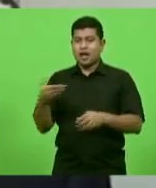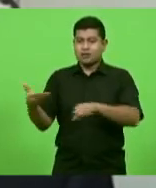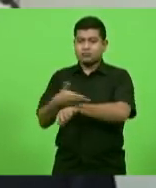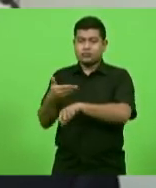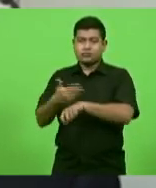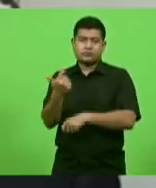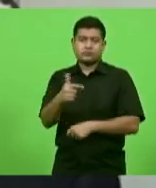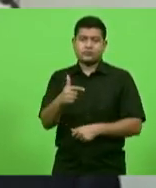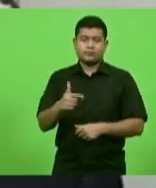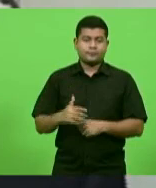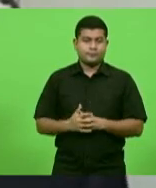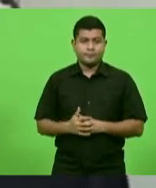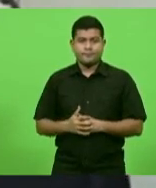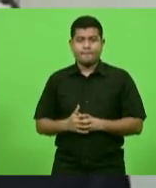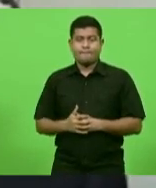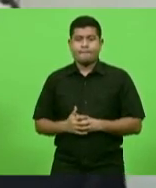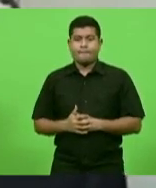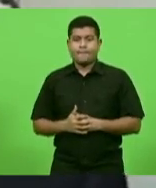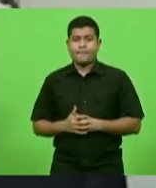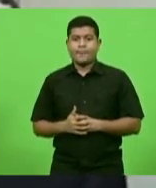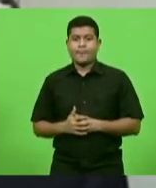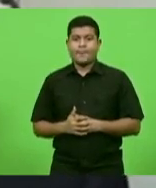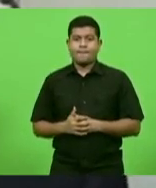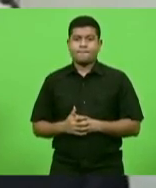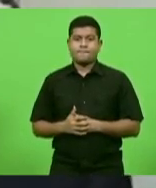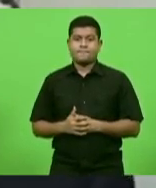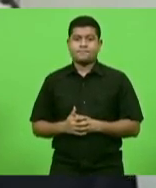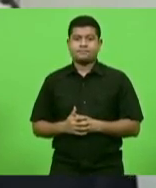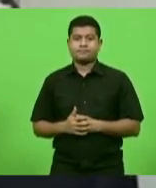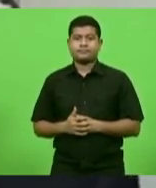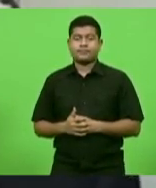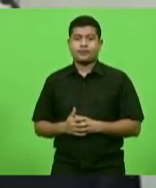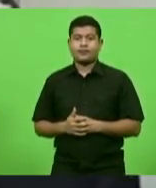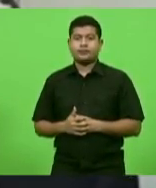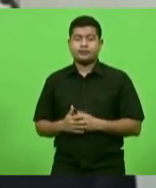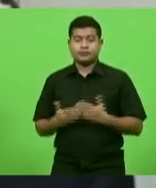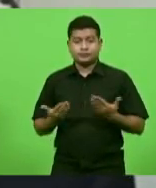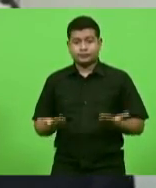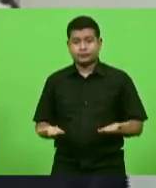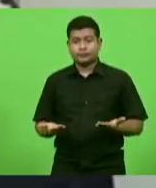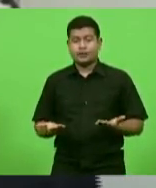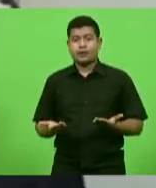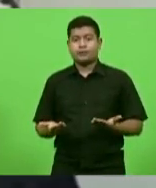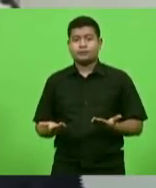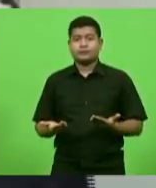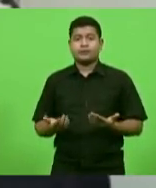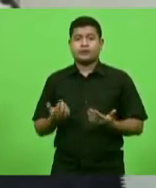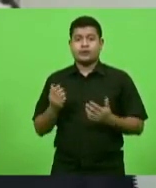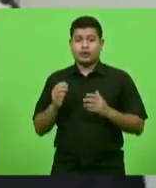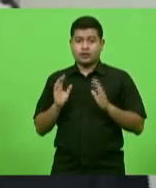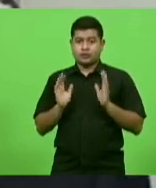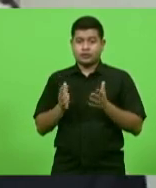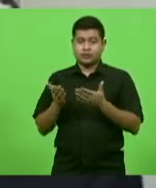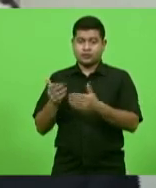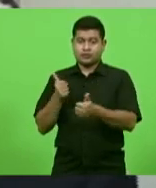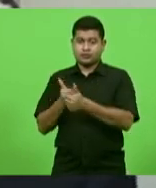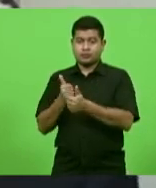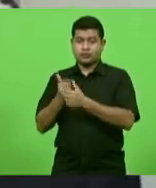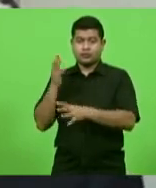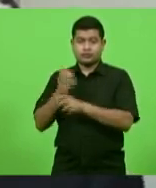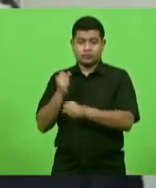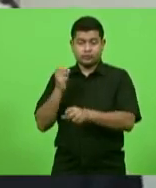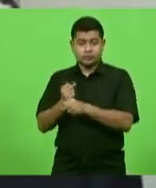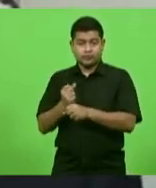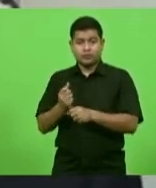a compra um dos respiradores em Santa Catarina nessa questão do firmado pelo tribunal de contas